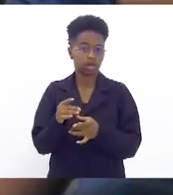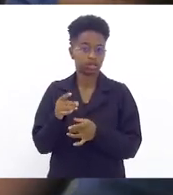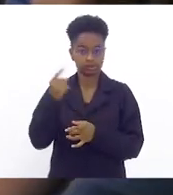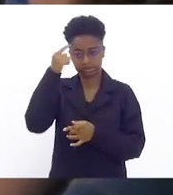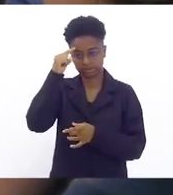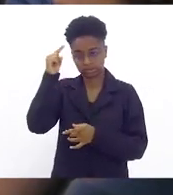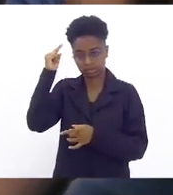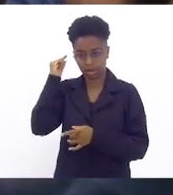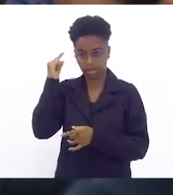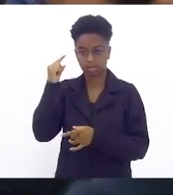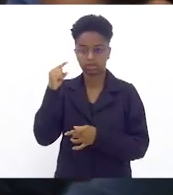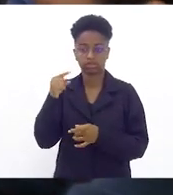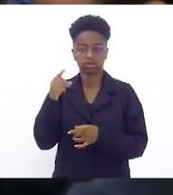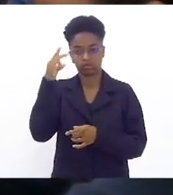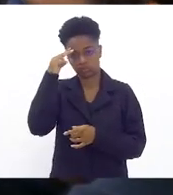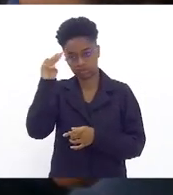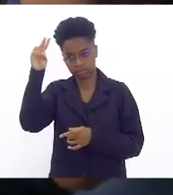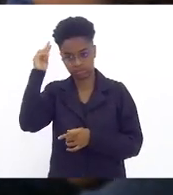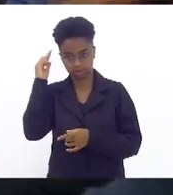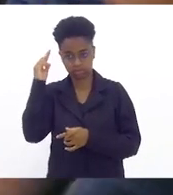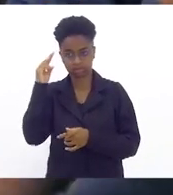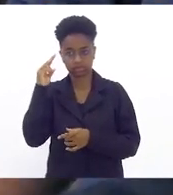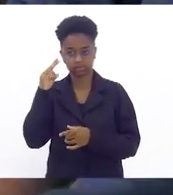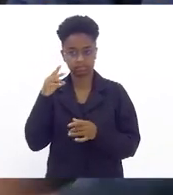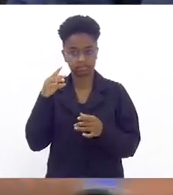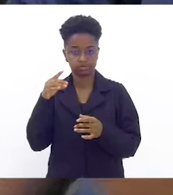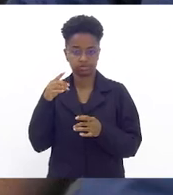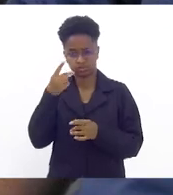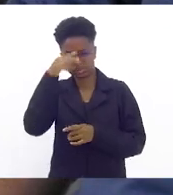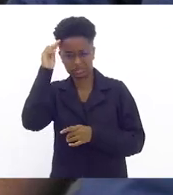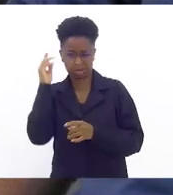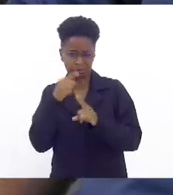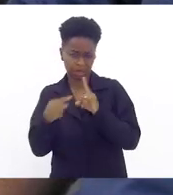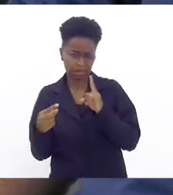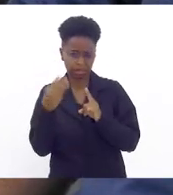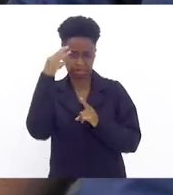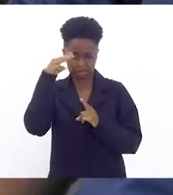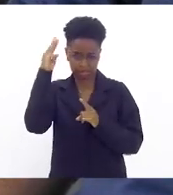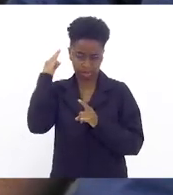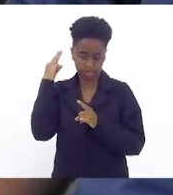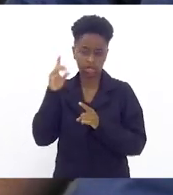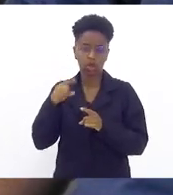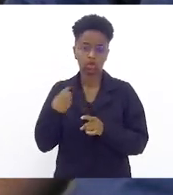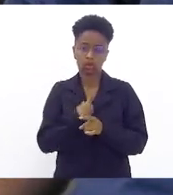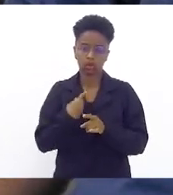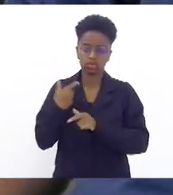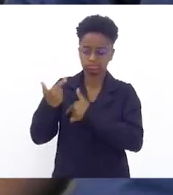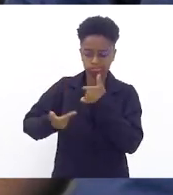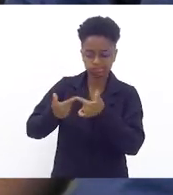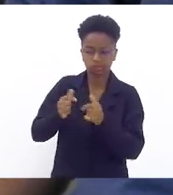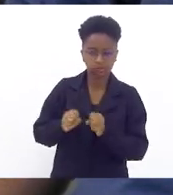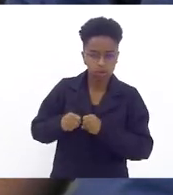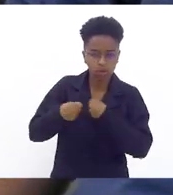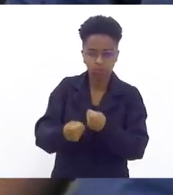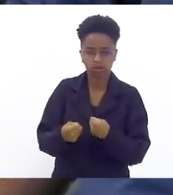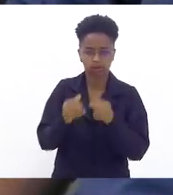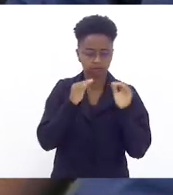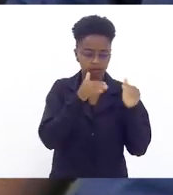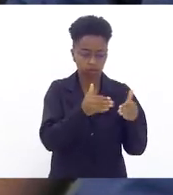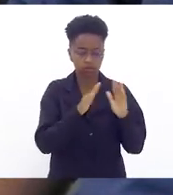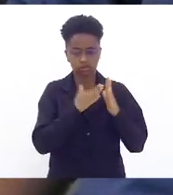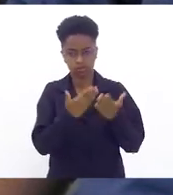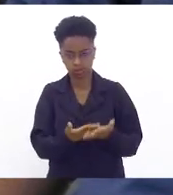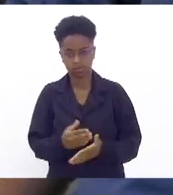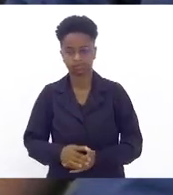nessas nessas duas semanas enfim duas semanas e meia três de luta que a gente vem travando né em prova da escola